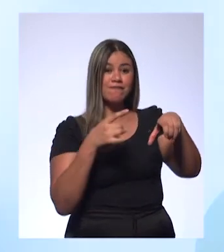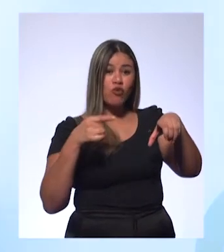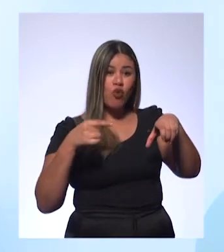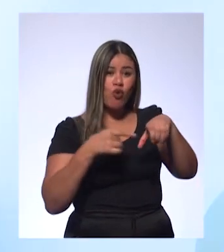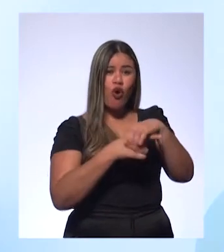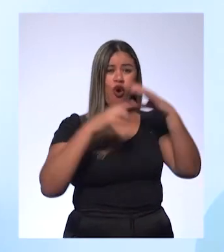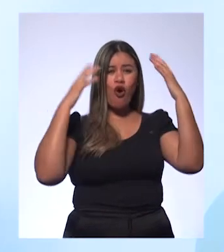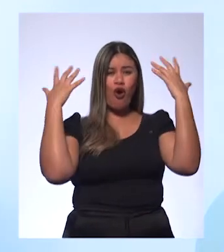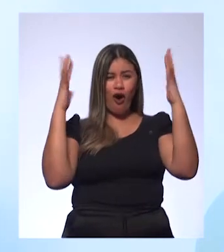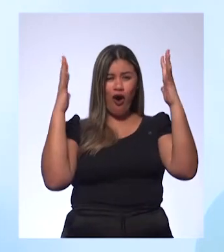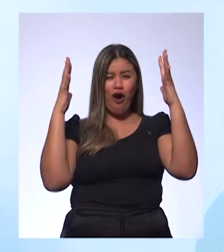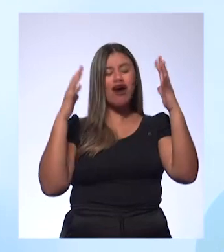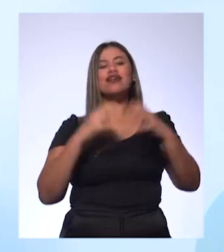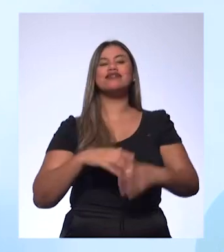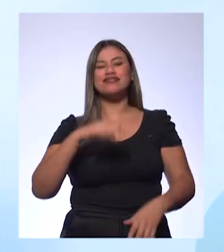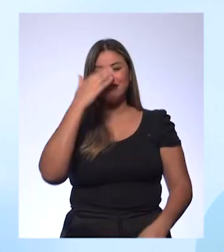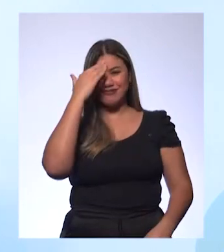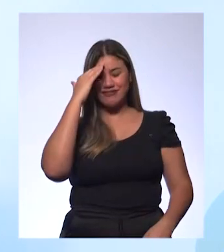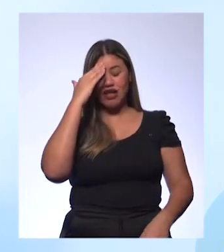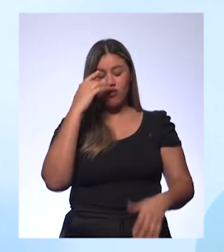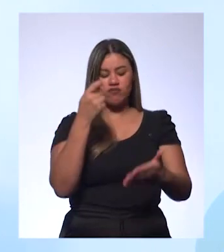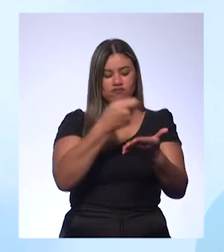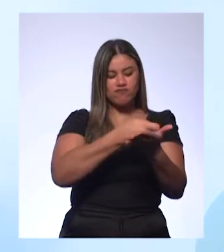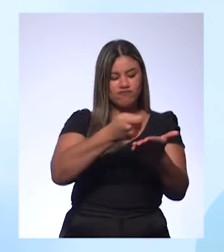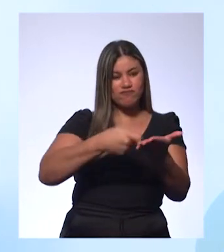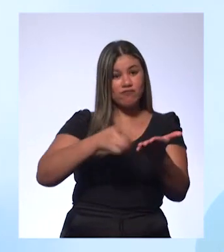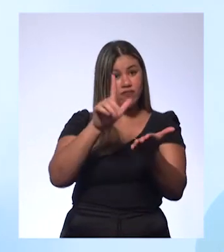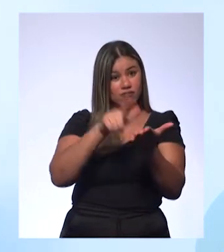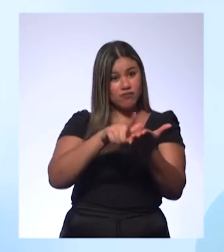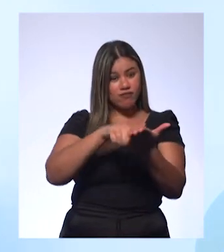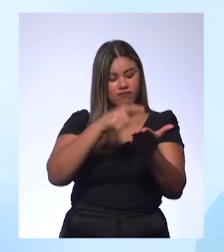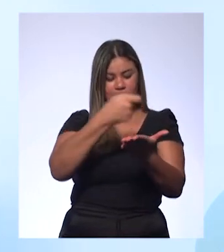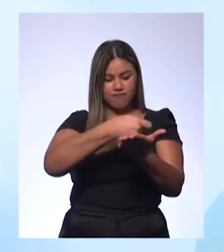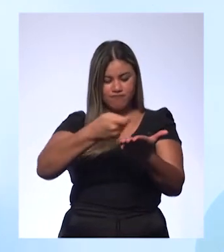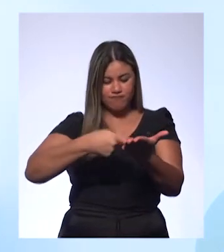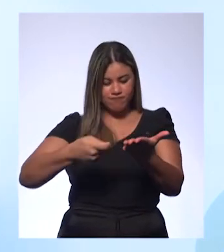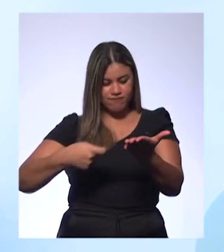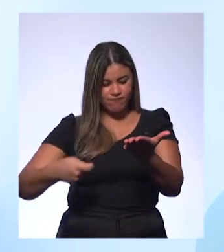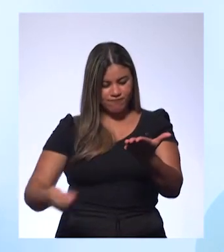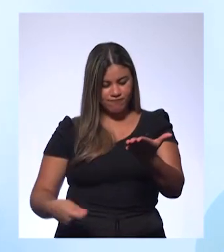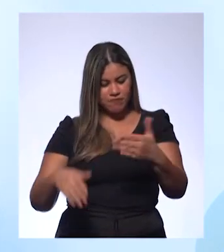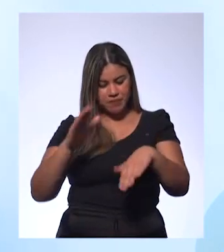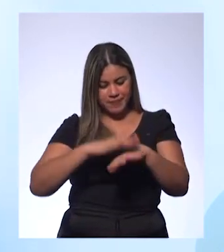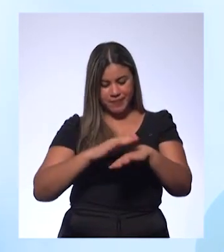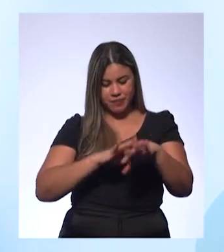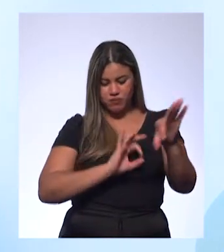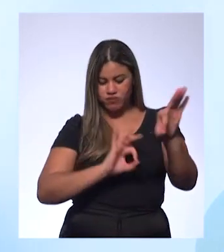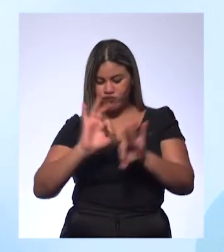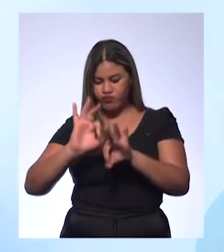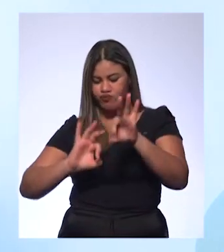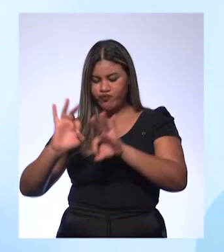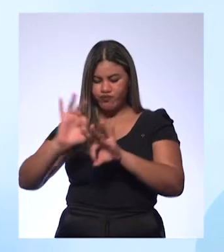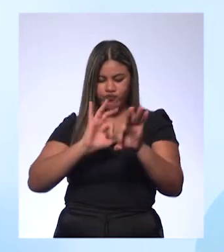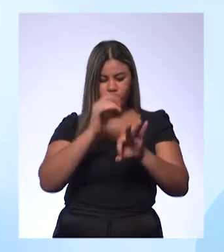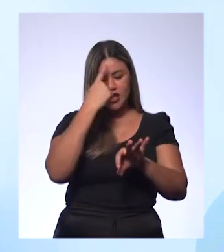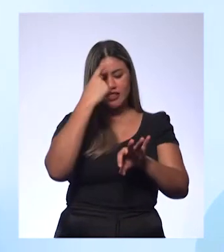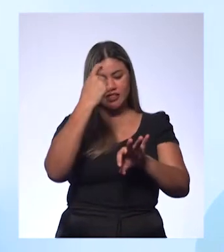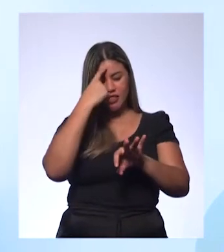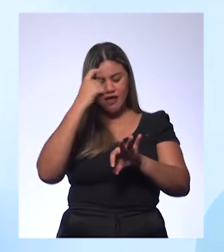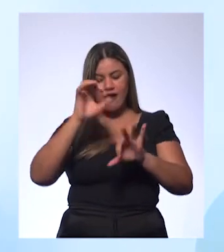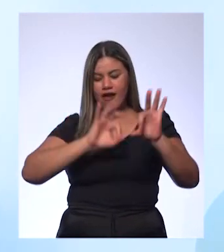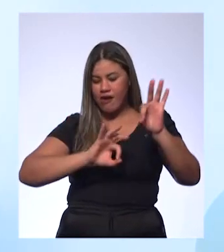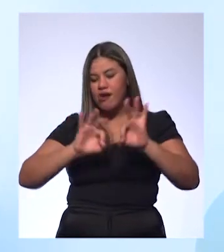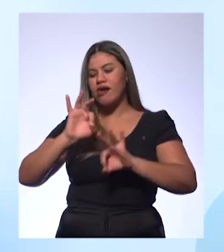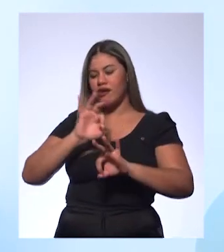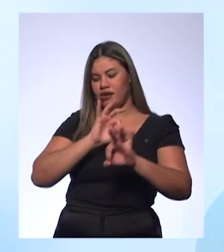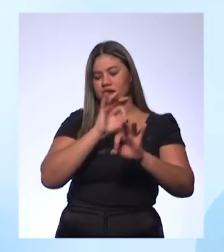tentar colocar aí as suas estratégias no papel e dizer como você vai fazer para que as suas ideias aconteçam, para que o seu plano